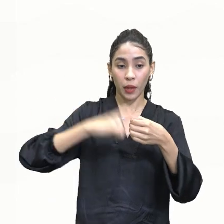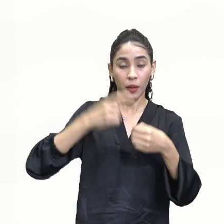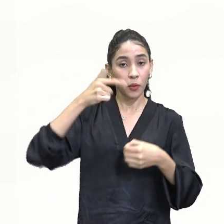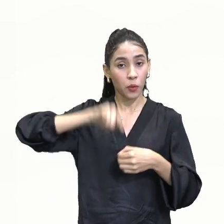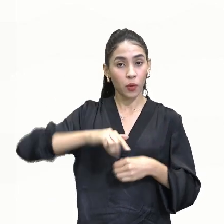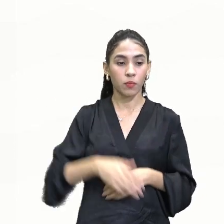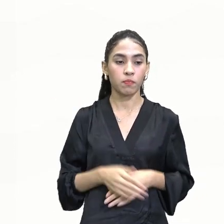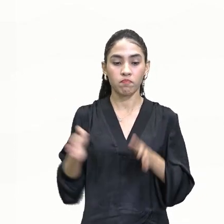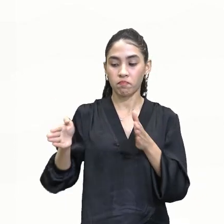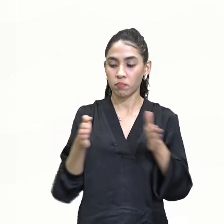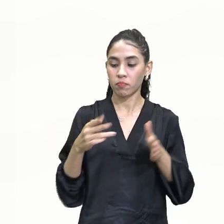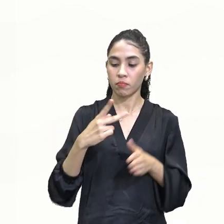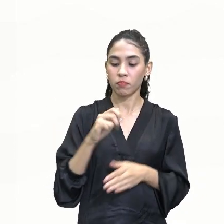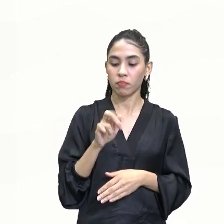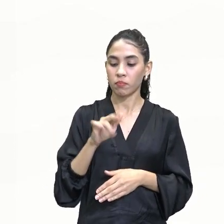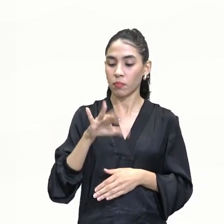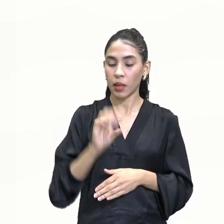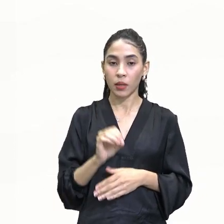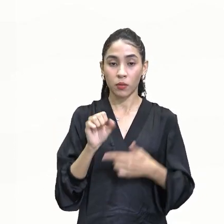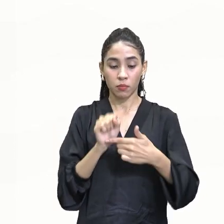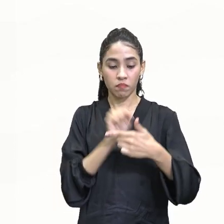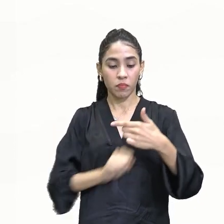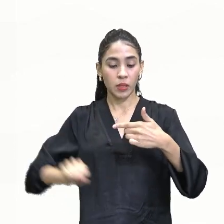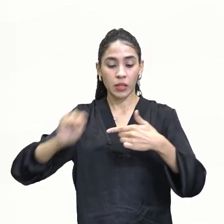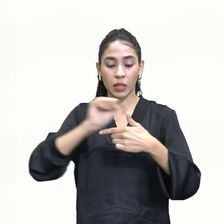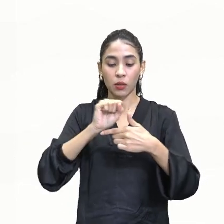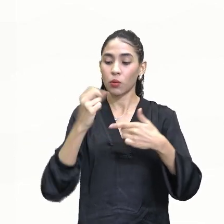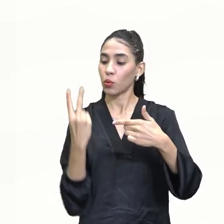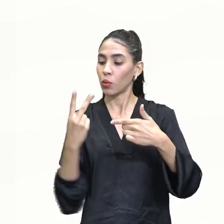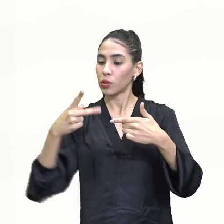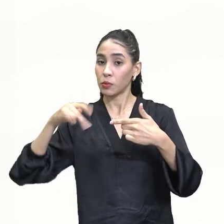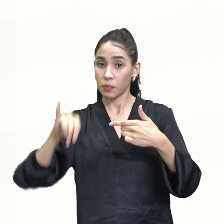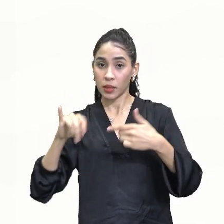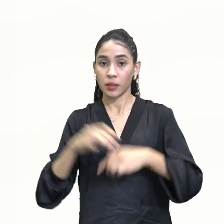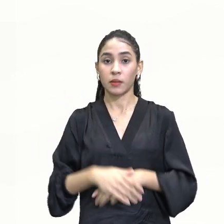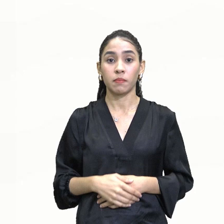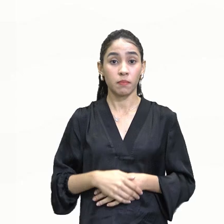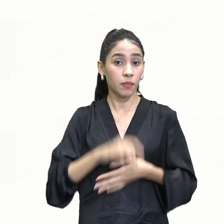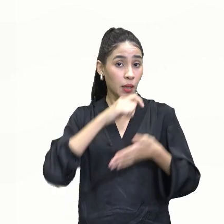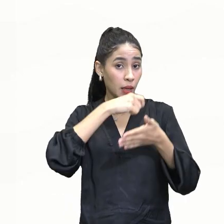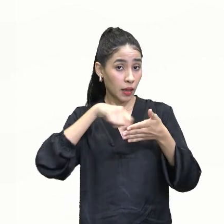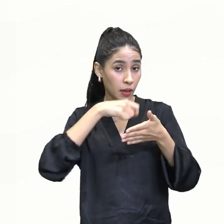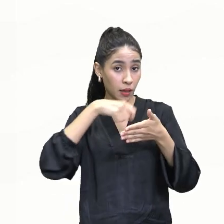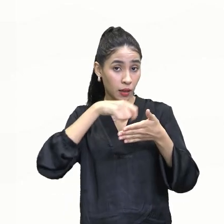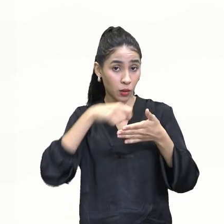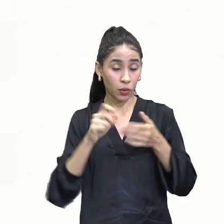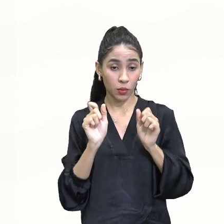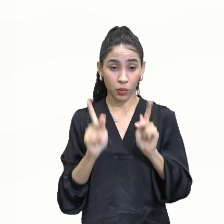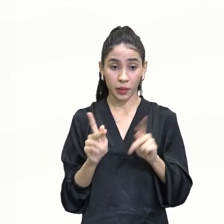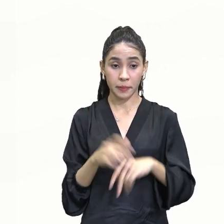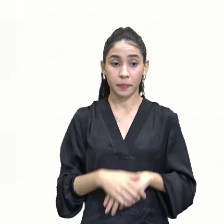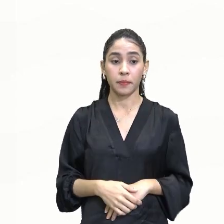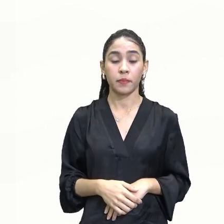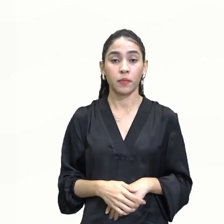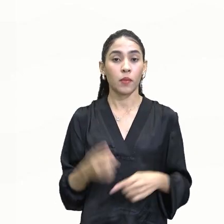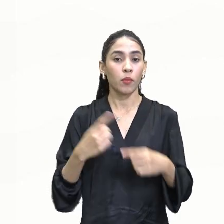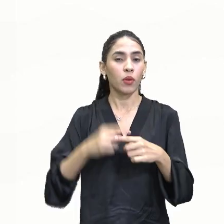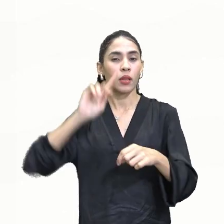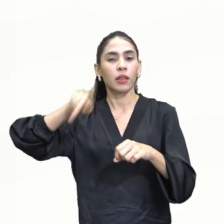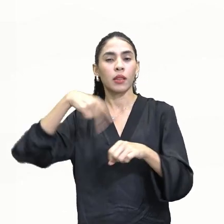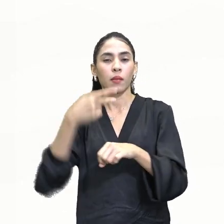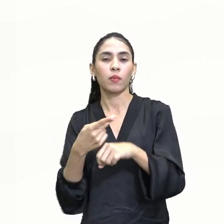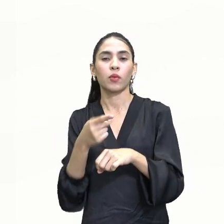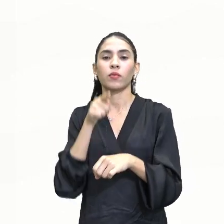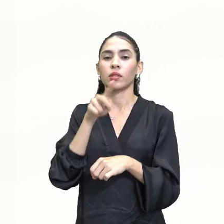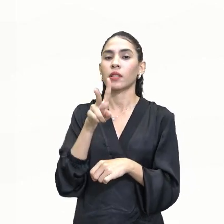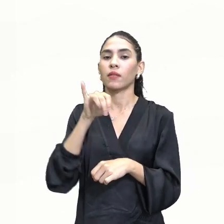O período da função seno é 2π. Comece a anotar esses detalhes, porque daqui a pouco nós